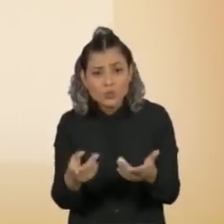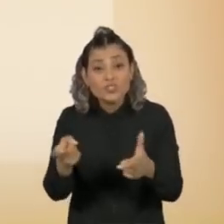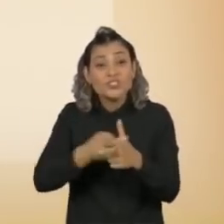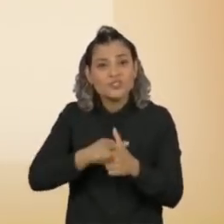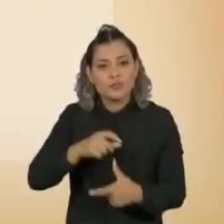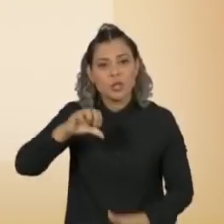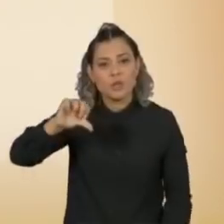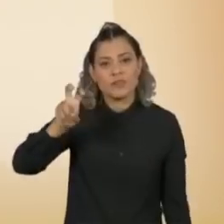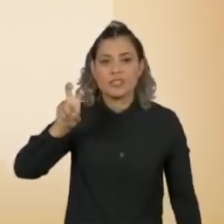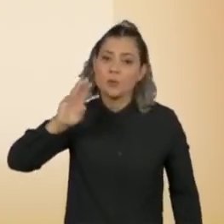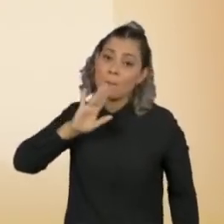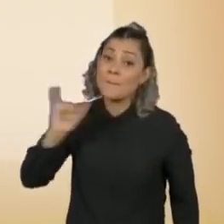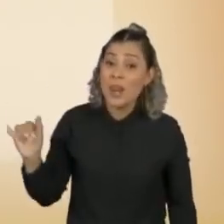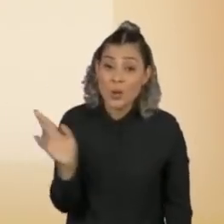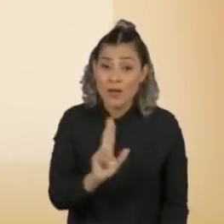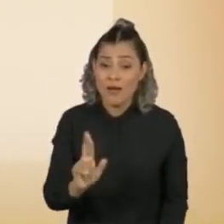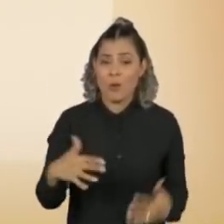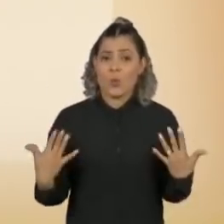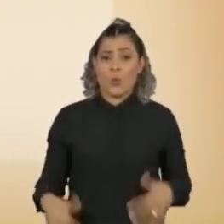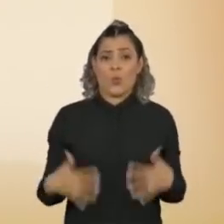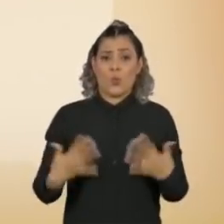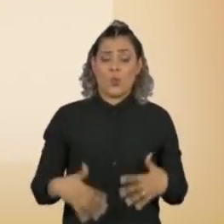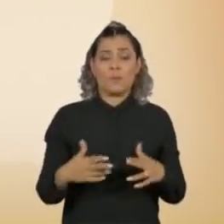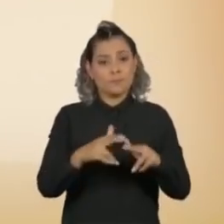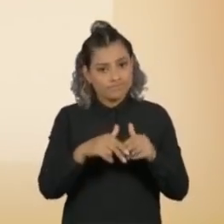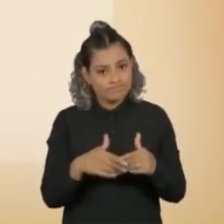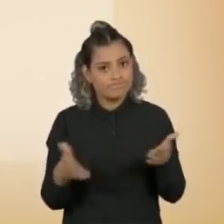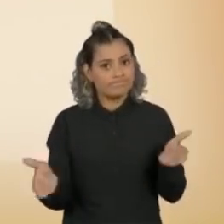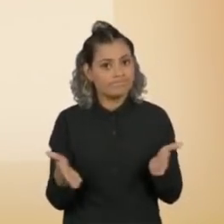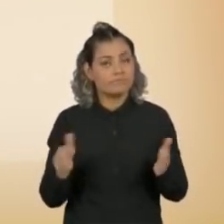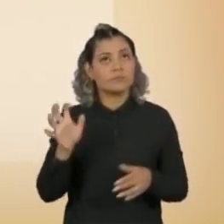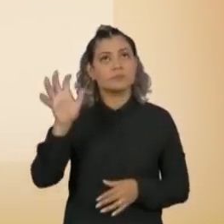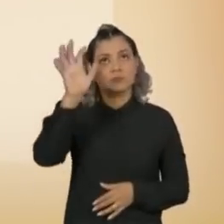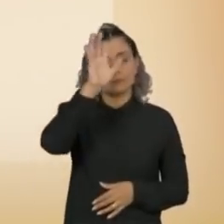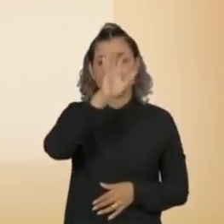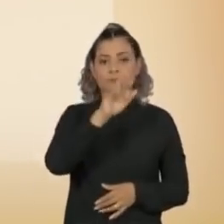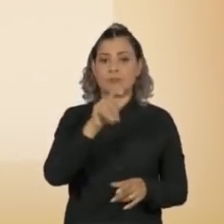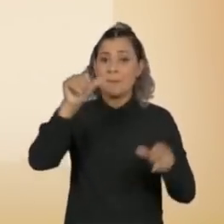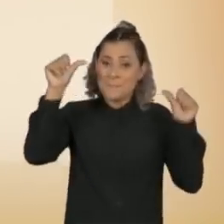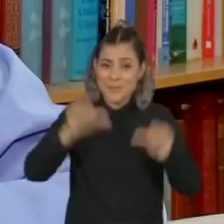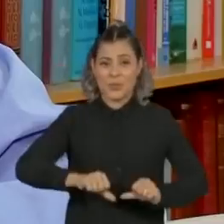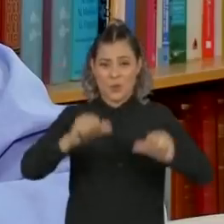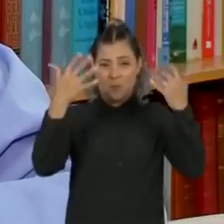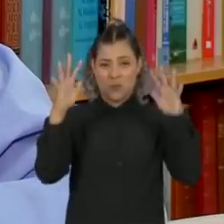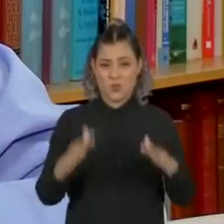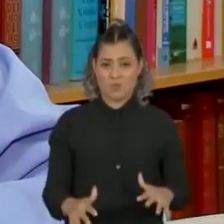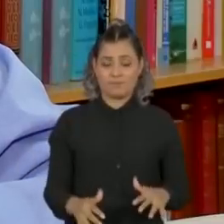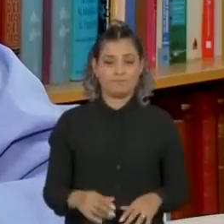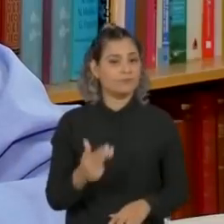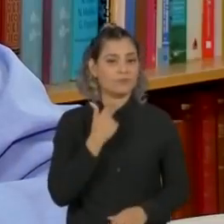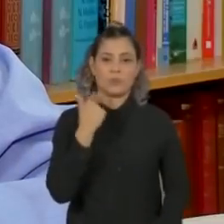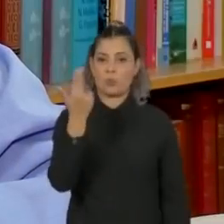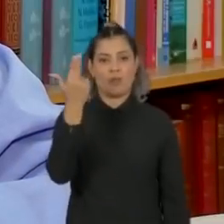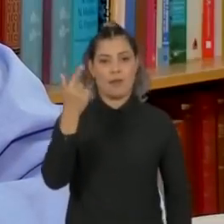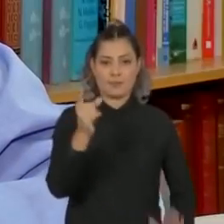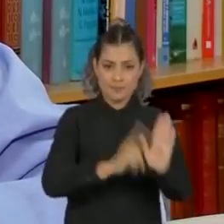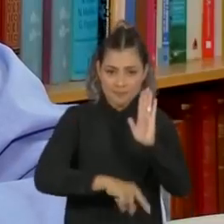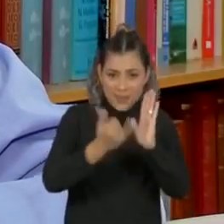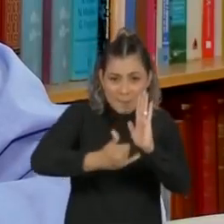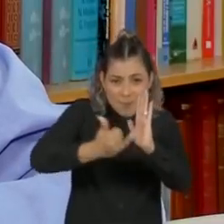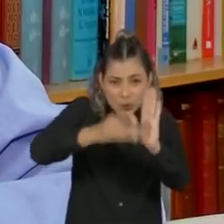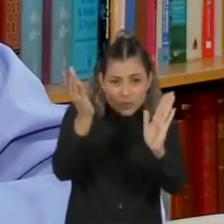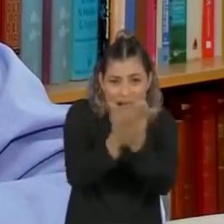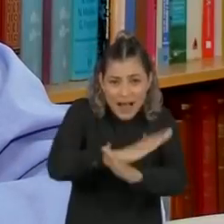quase 95 bilhões de reais e a situação nos estados é ainda pior. Não tem como.